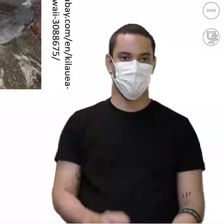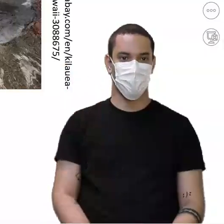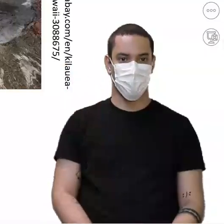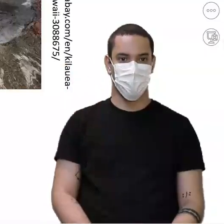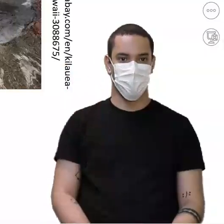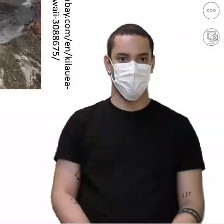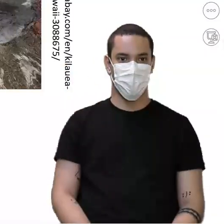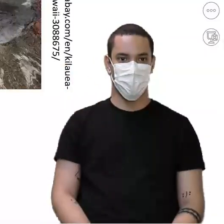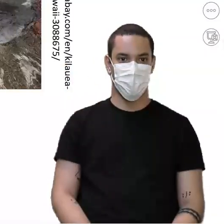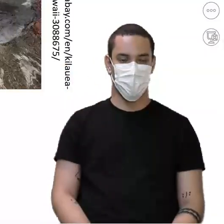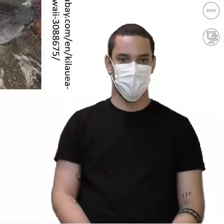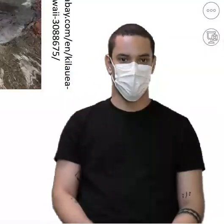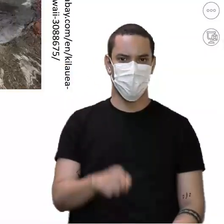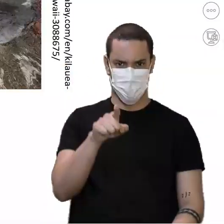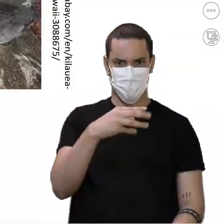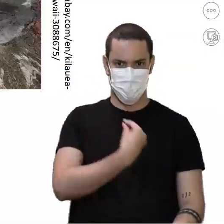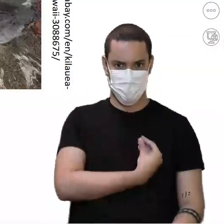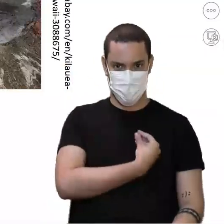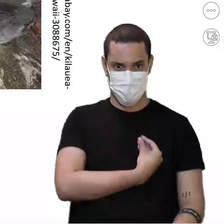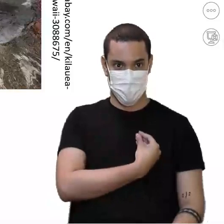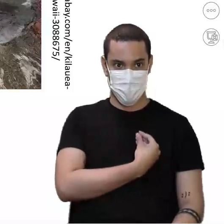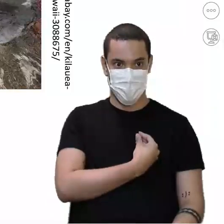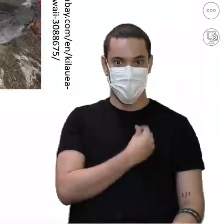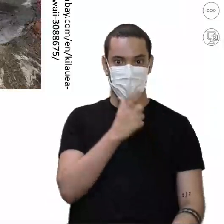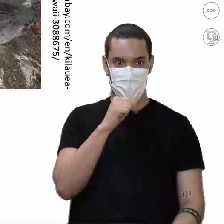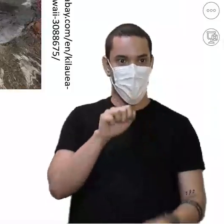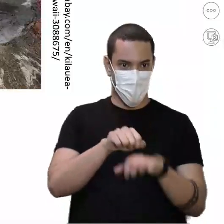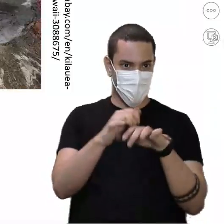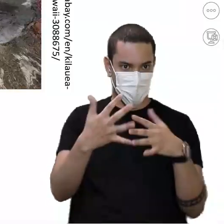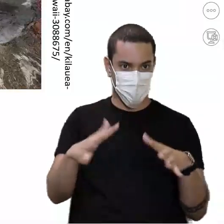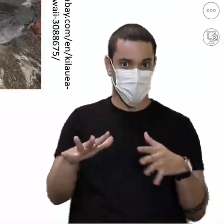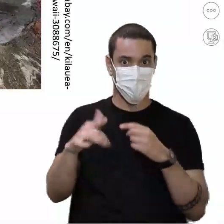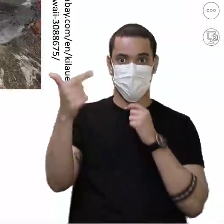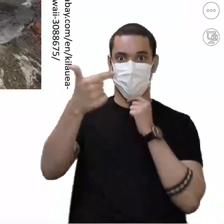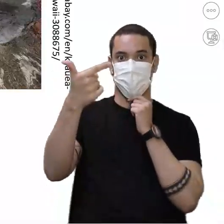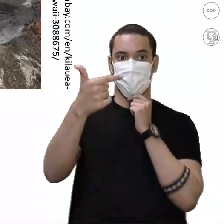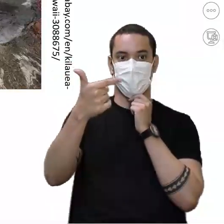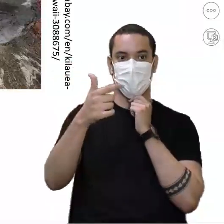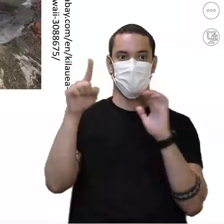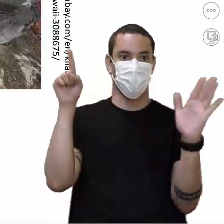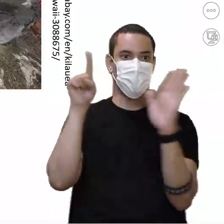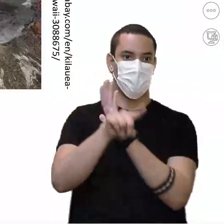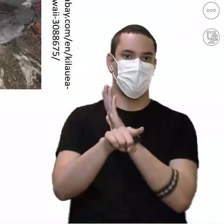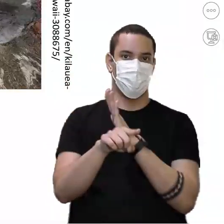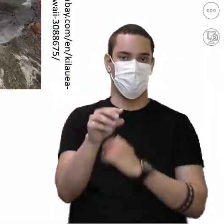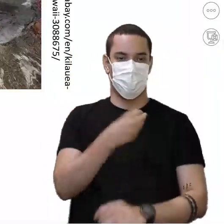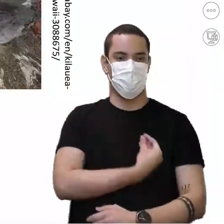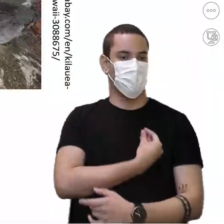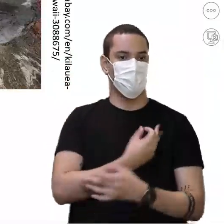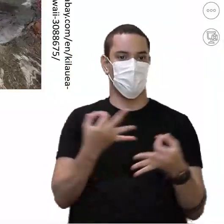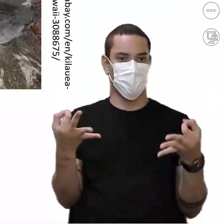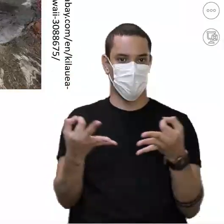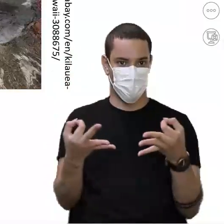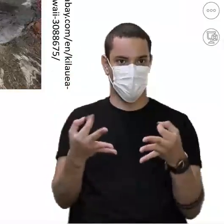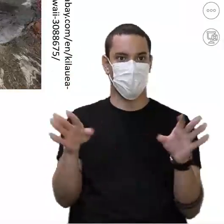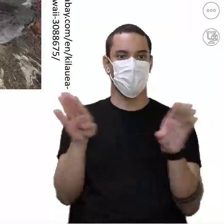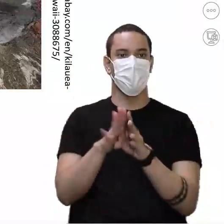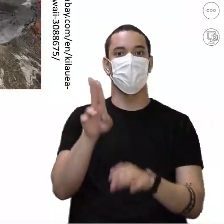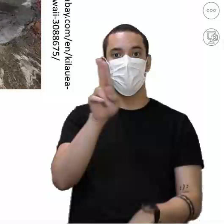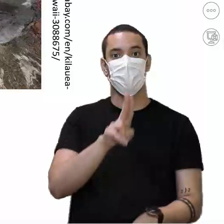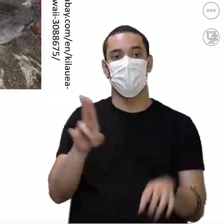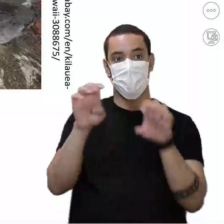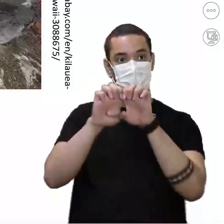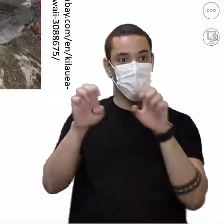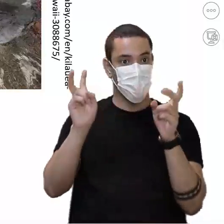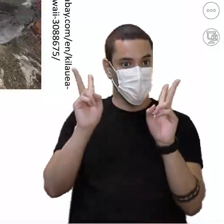the ocean? Você esteve no fundo do mar? É a segunda pergunta no present perfect, usando a estrutura do